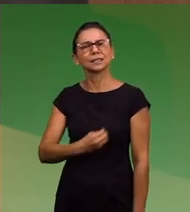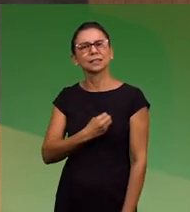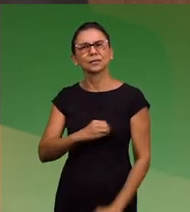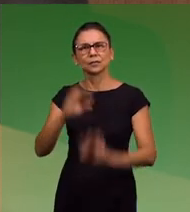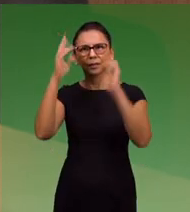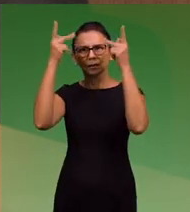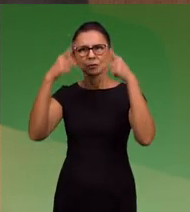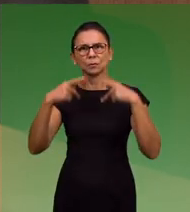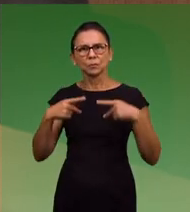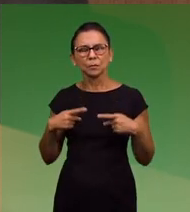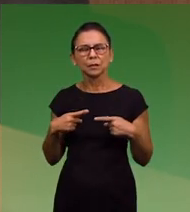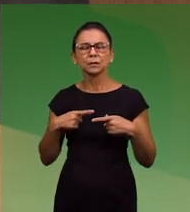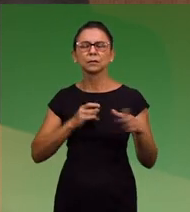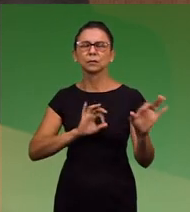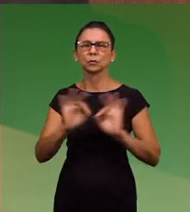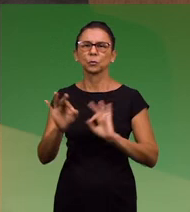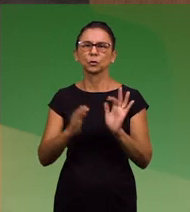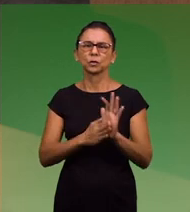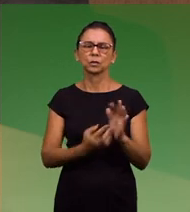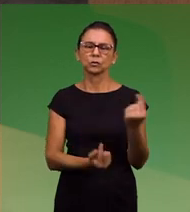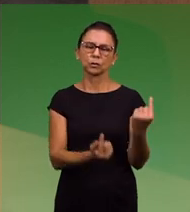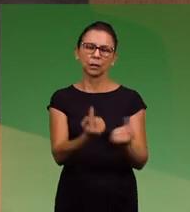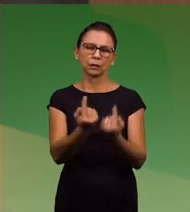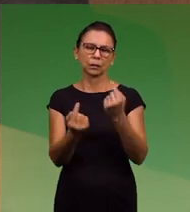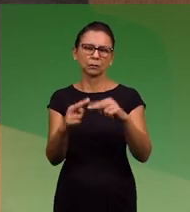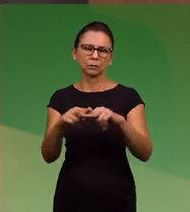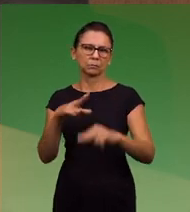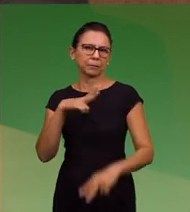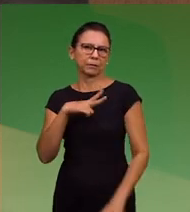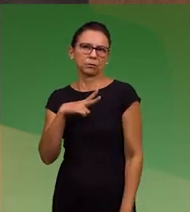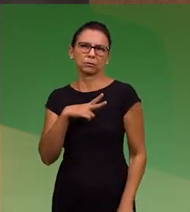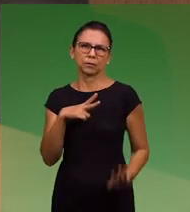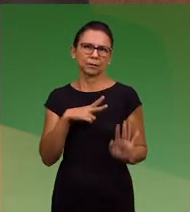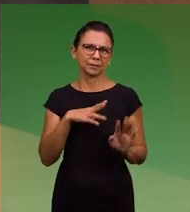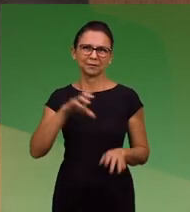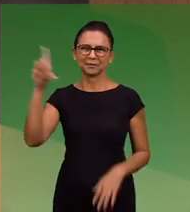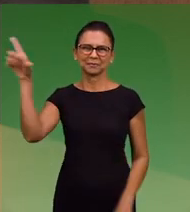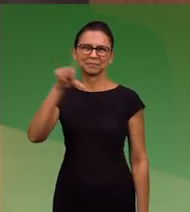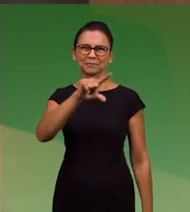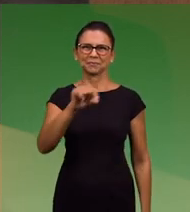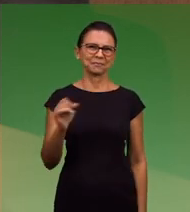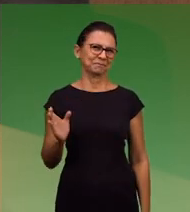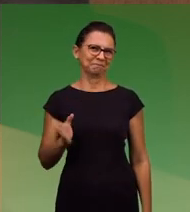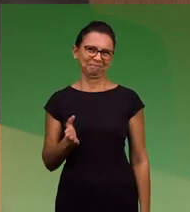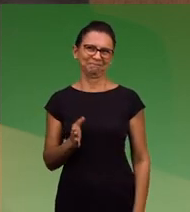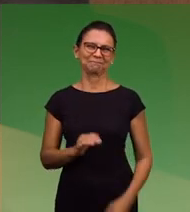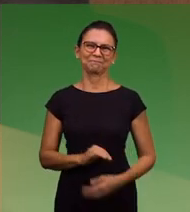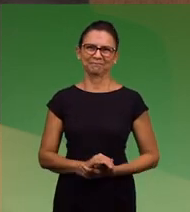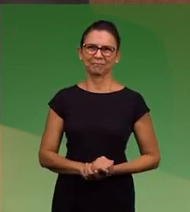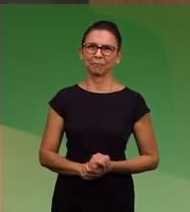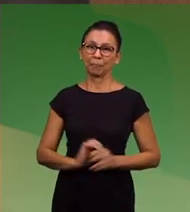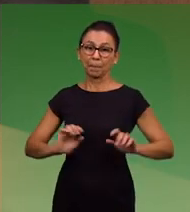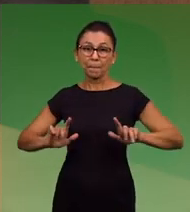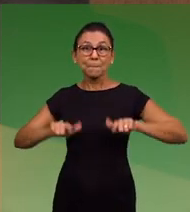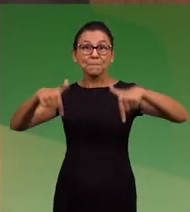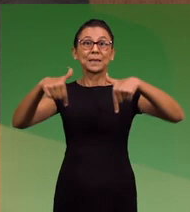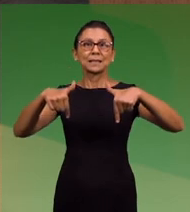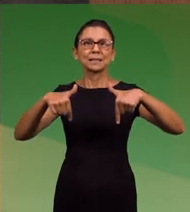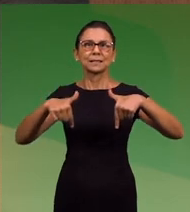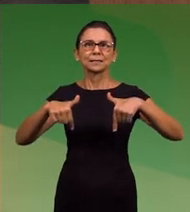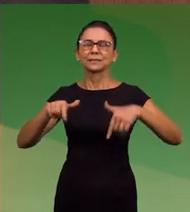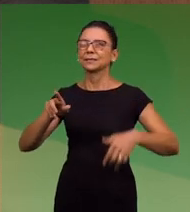do projeto do homem, de cada um de nós de maneira particular. Então ele já fez a eleição. Então a ação de